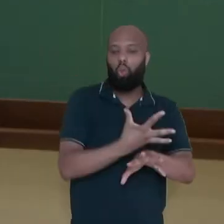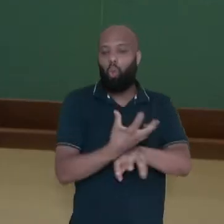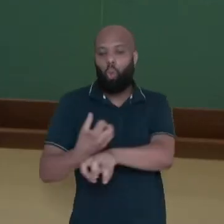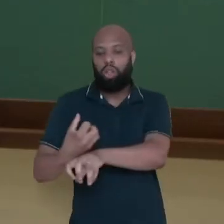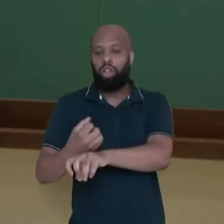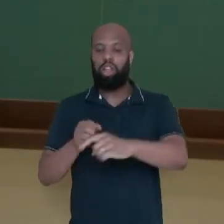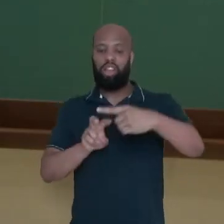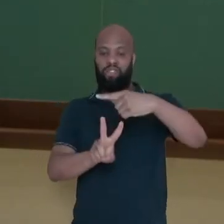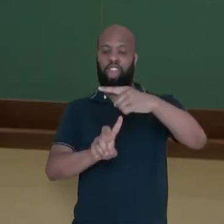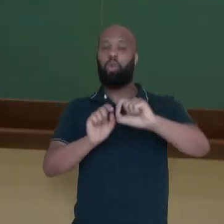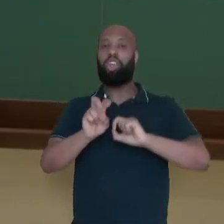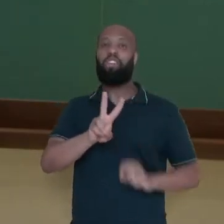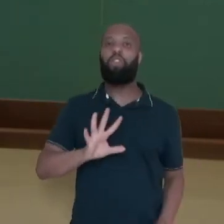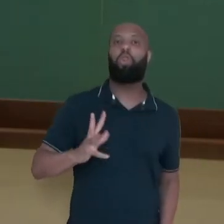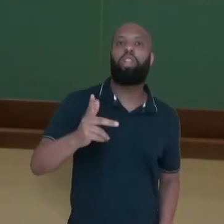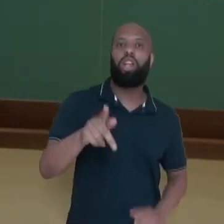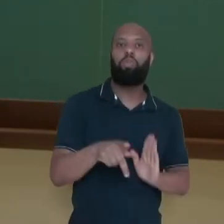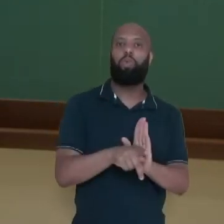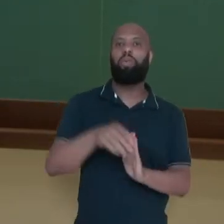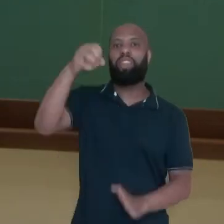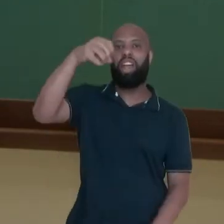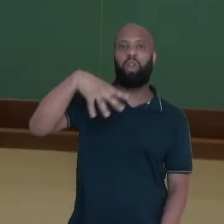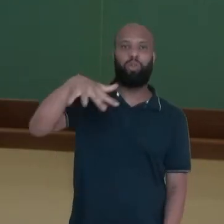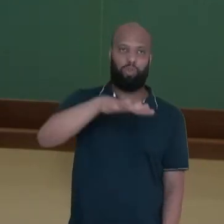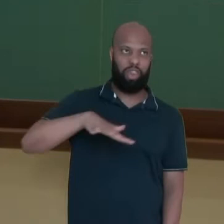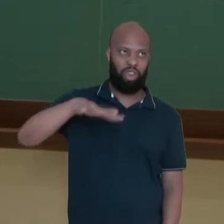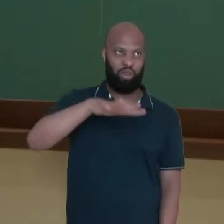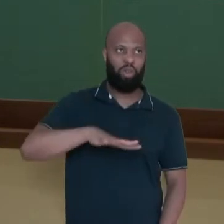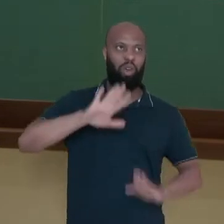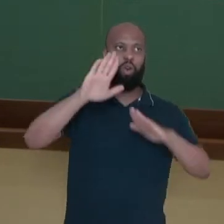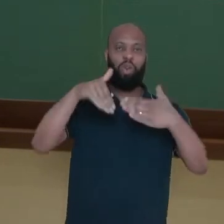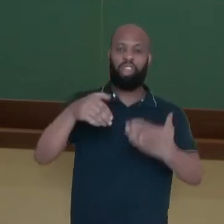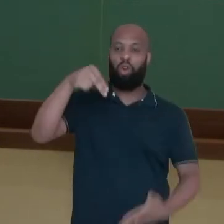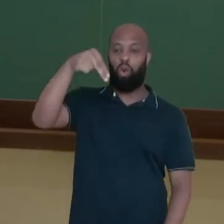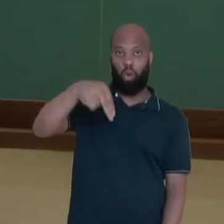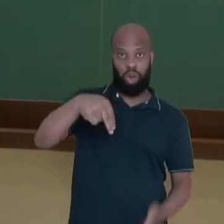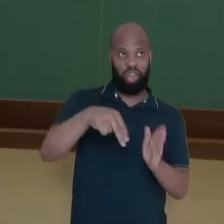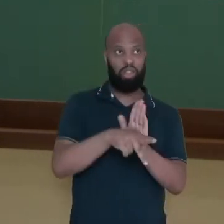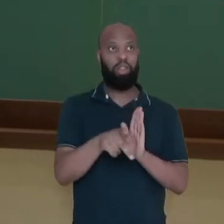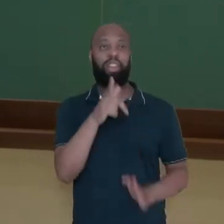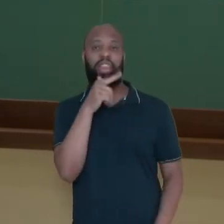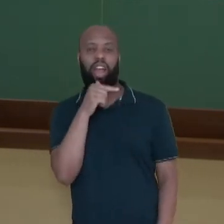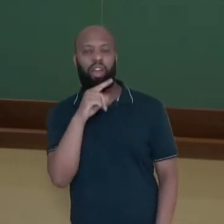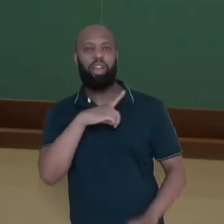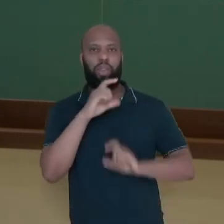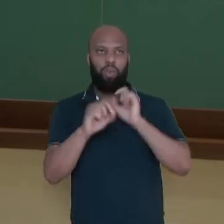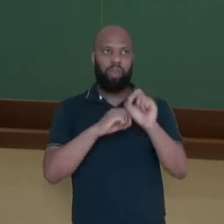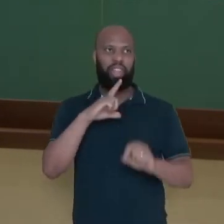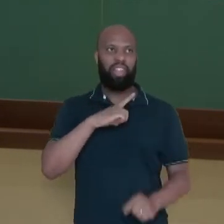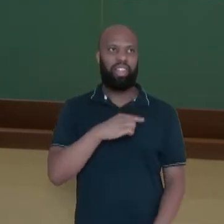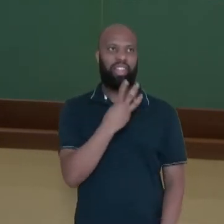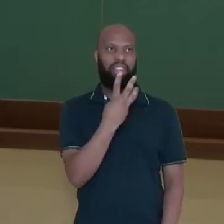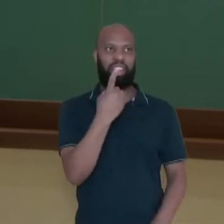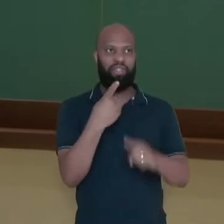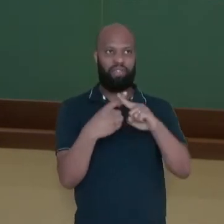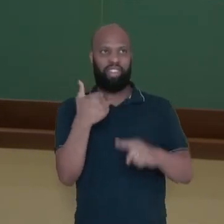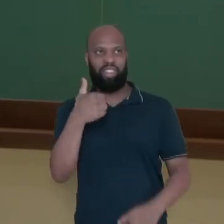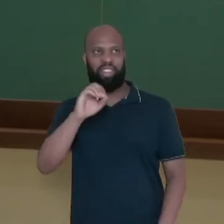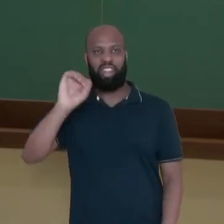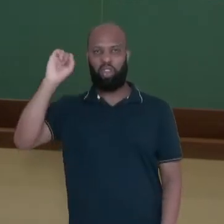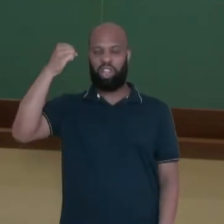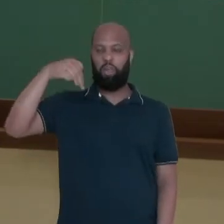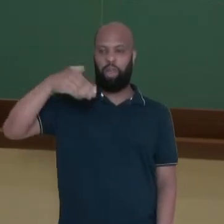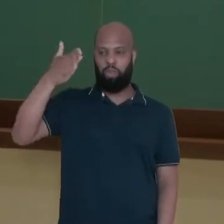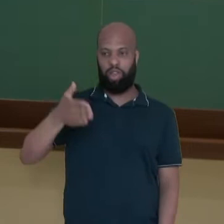meio. Por exemplo, o índice de refração da água pega a velocidade da luz no vácuo, que é 3 vezes 10 oitava metros por segundo,